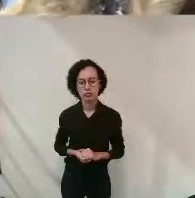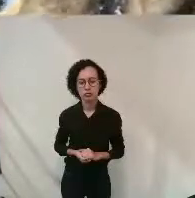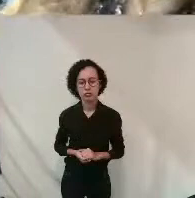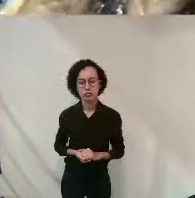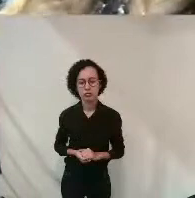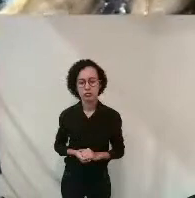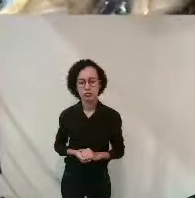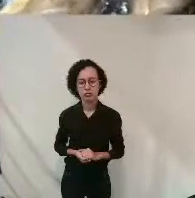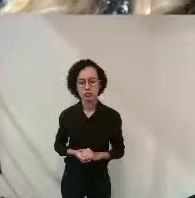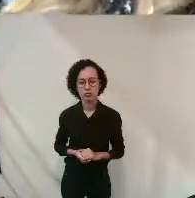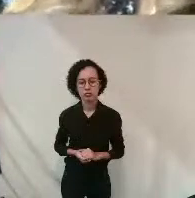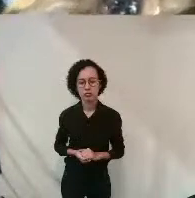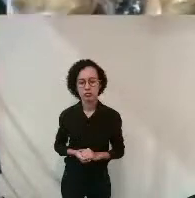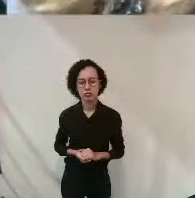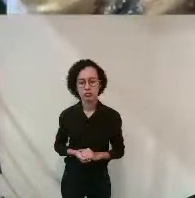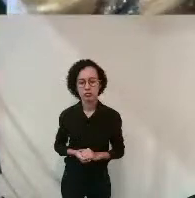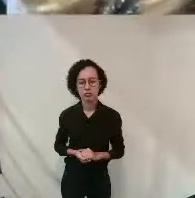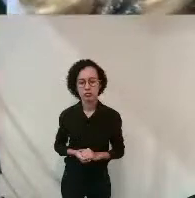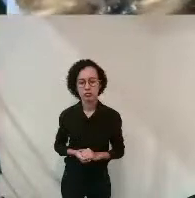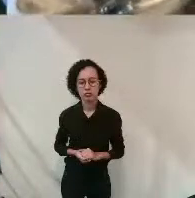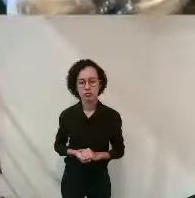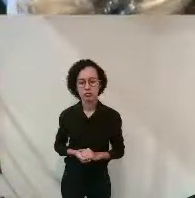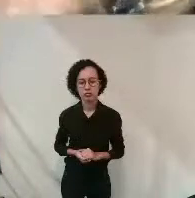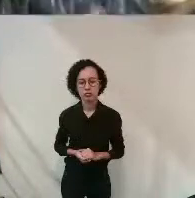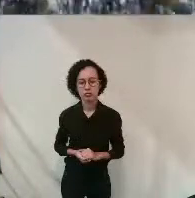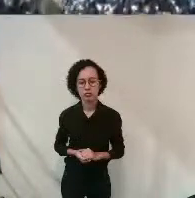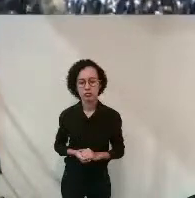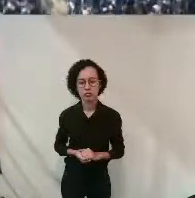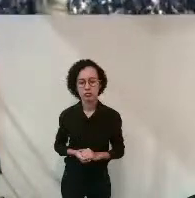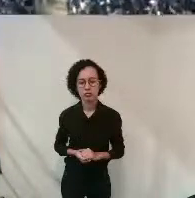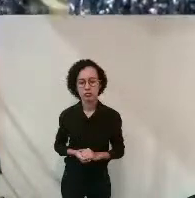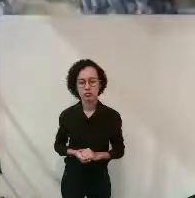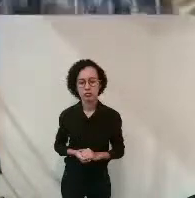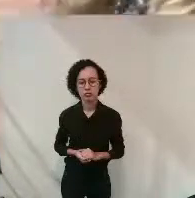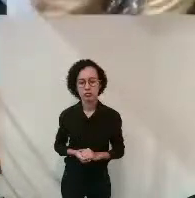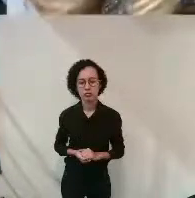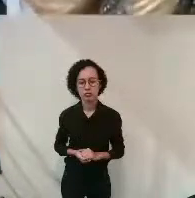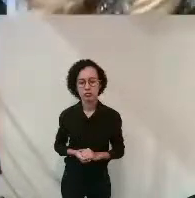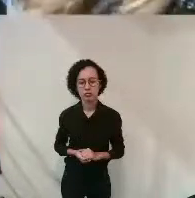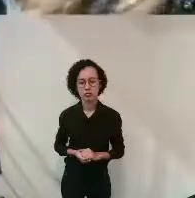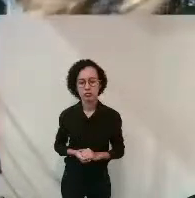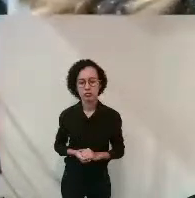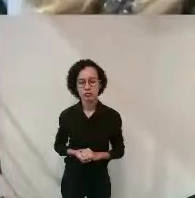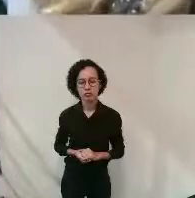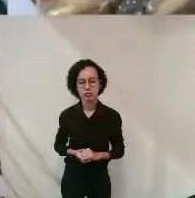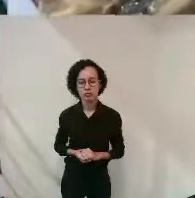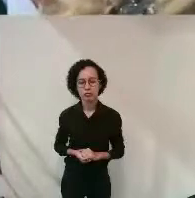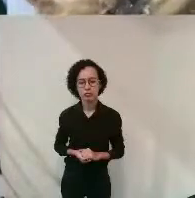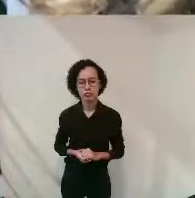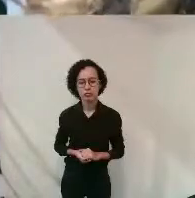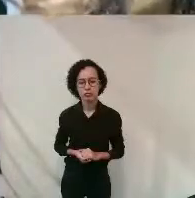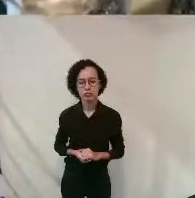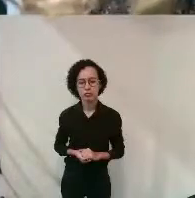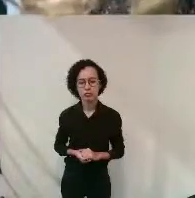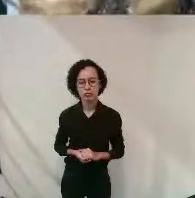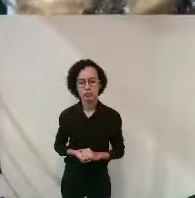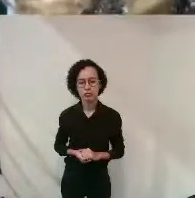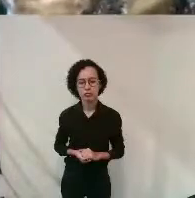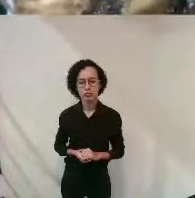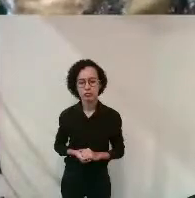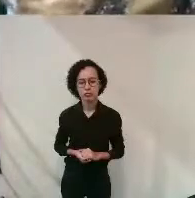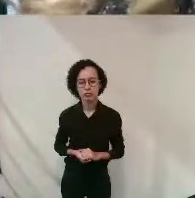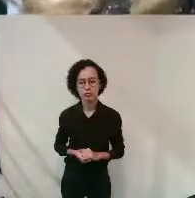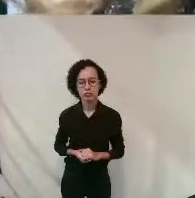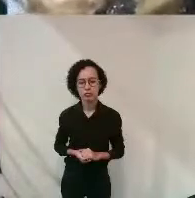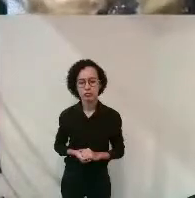obrigadas também a fazer o transporte, a coleta, o tratamento e a destinação final desses resíduos.